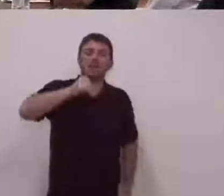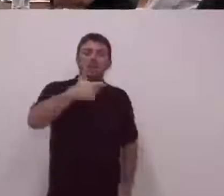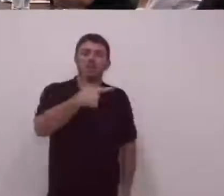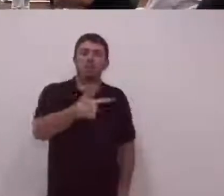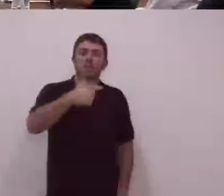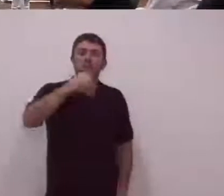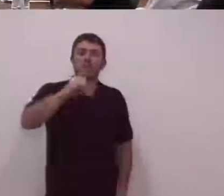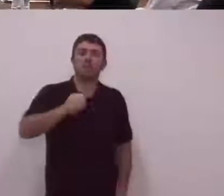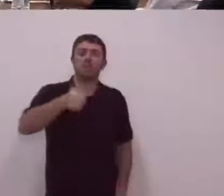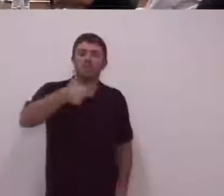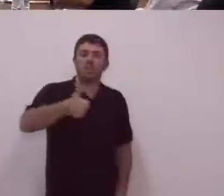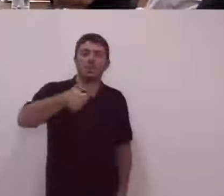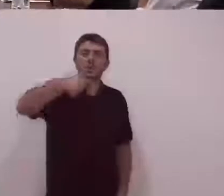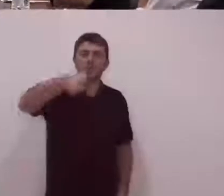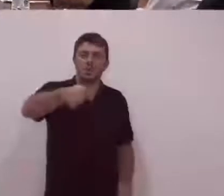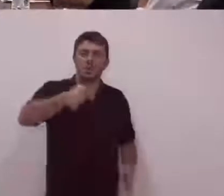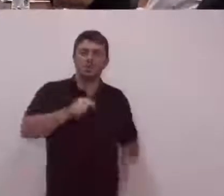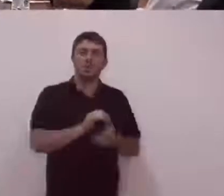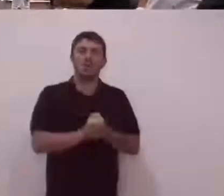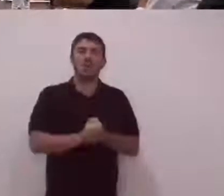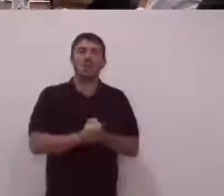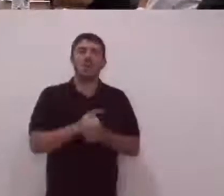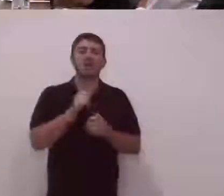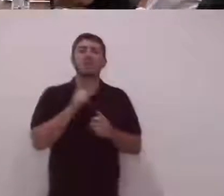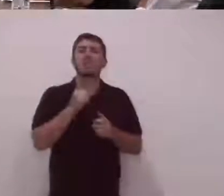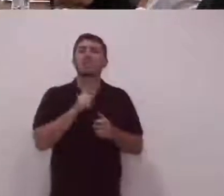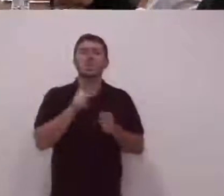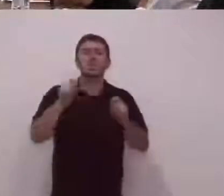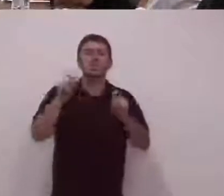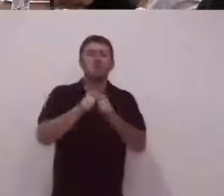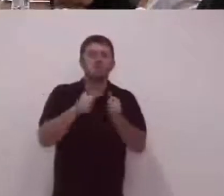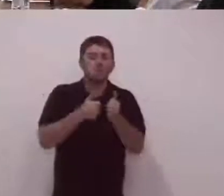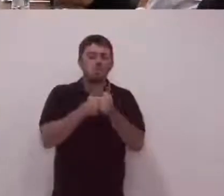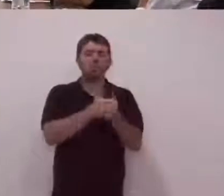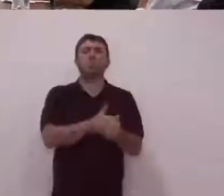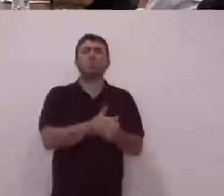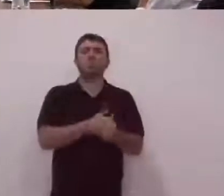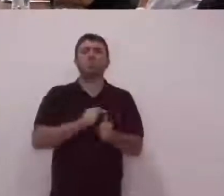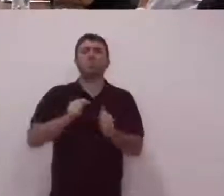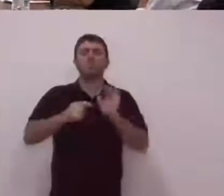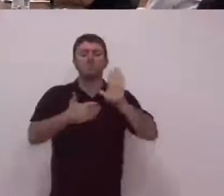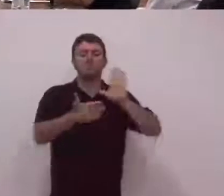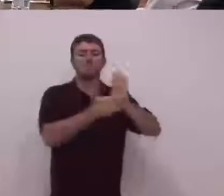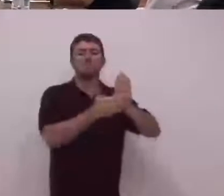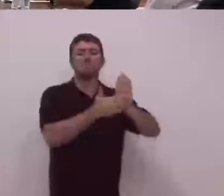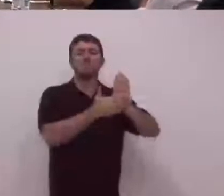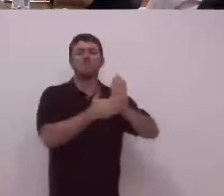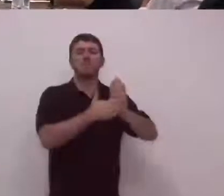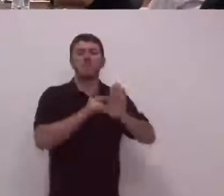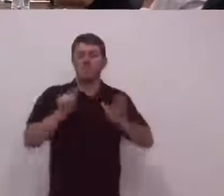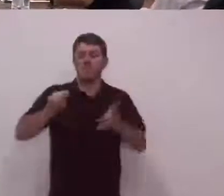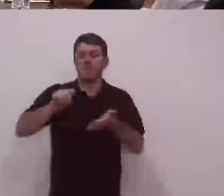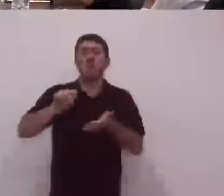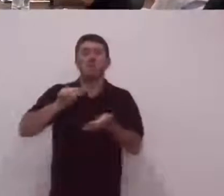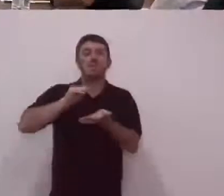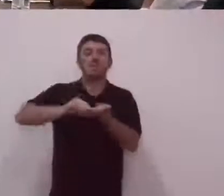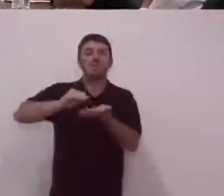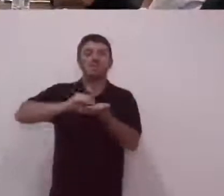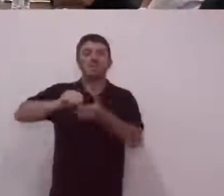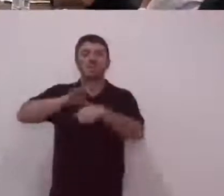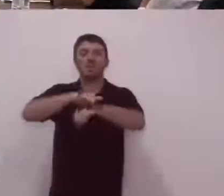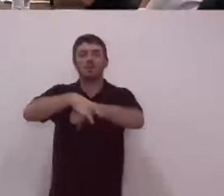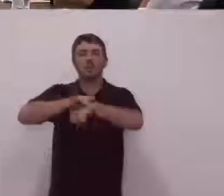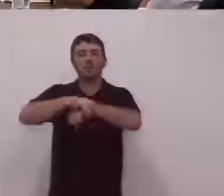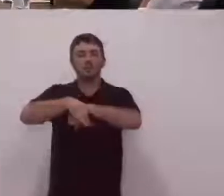em que, ao invés de cumprirem as exigências da Secretaria de Segurança Pública, reiterem-se